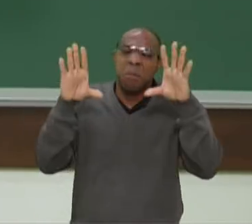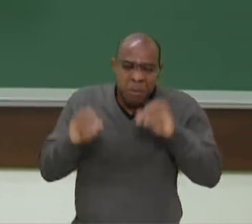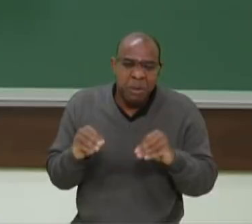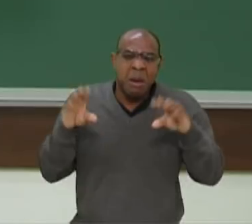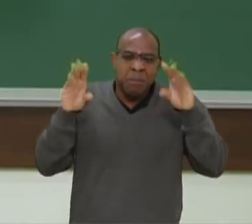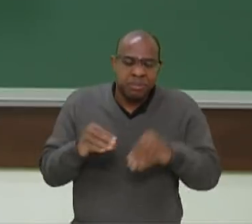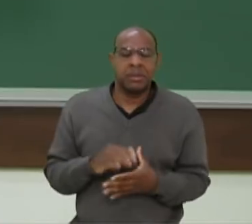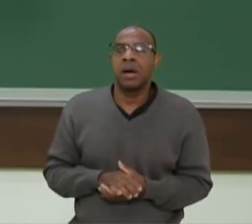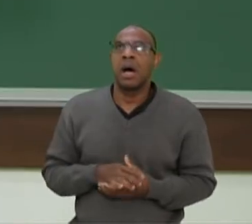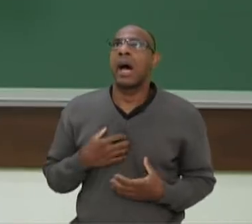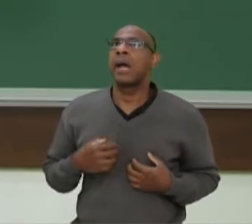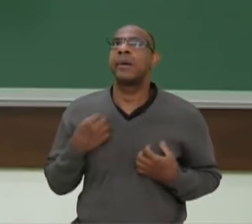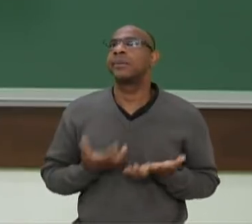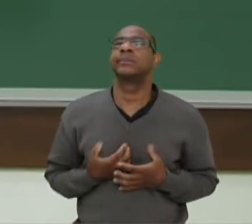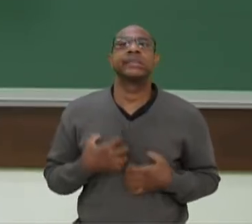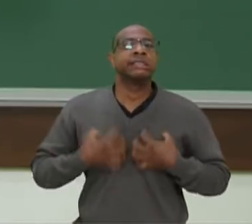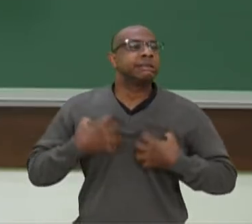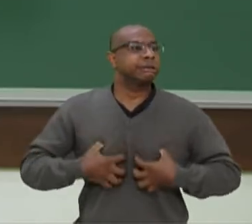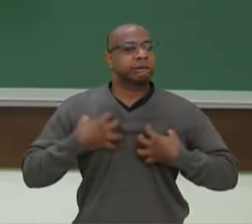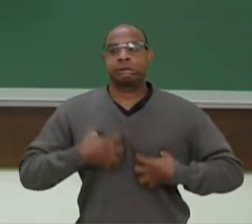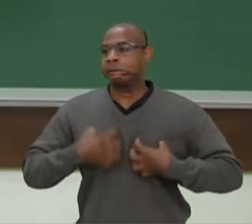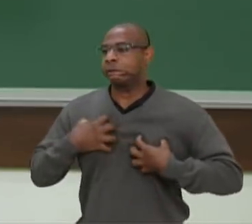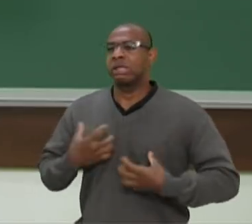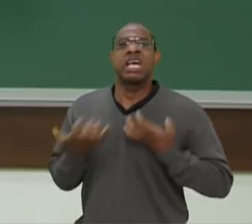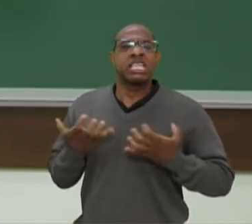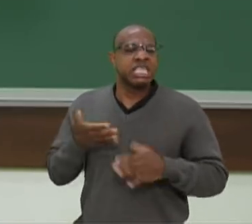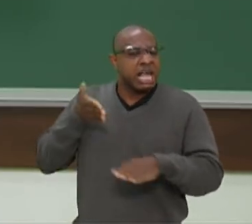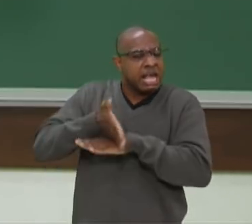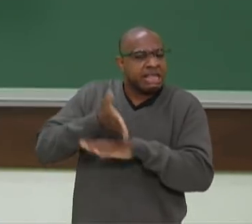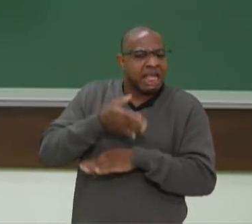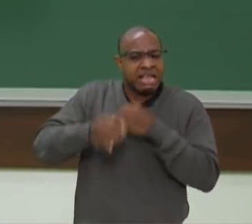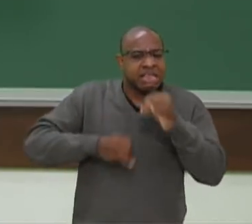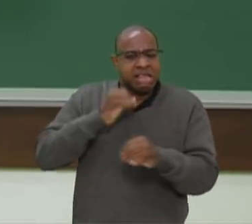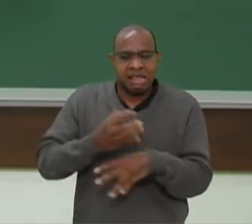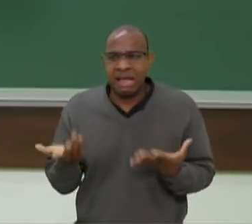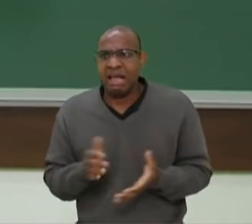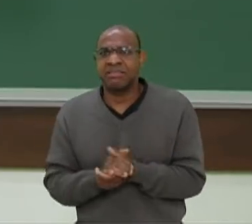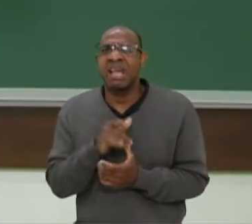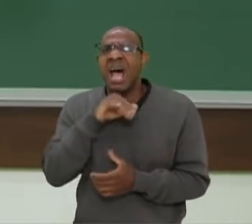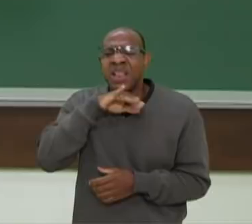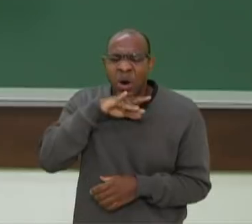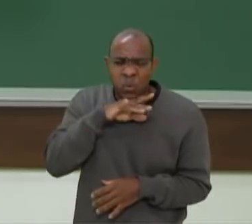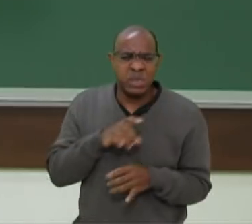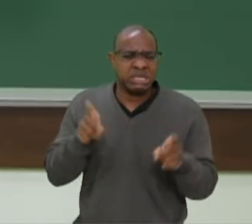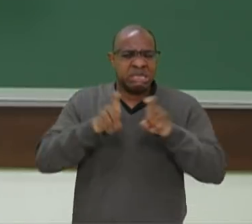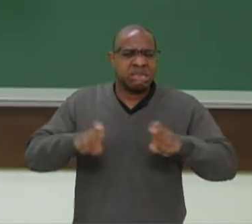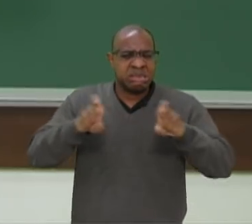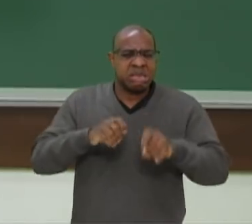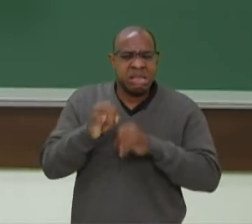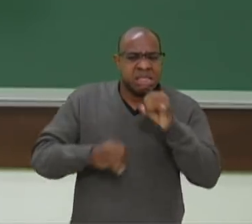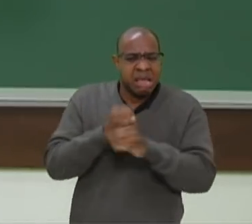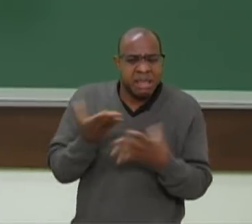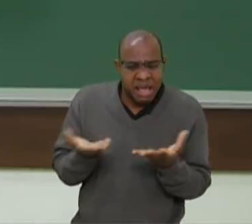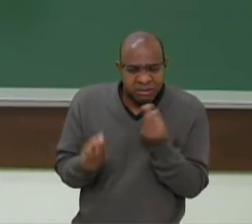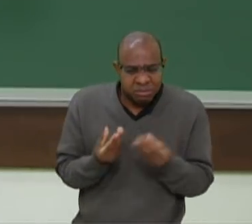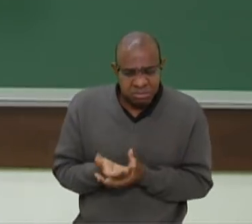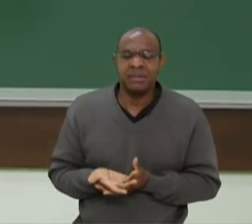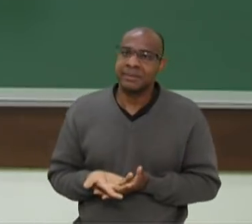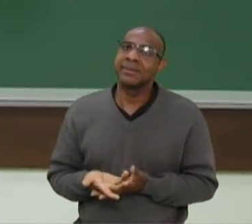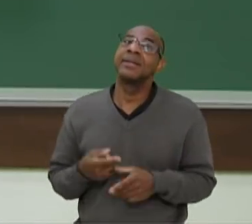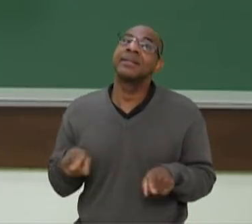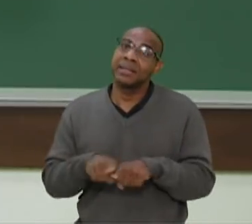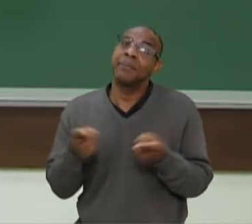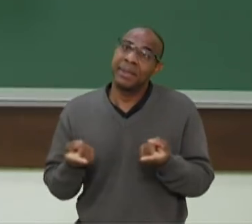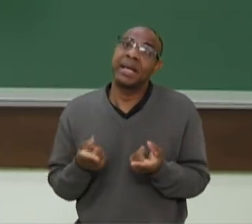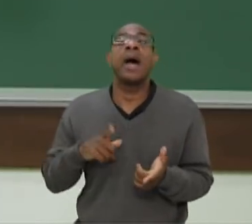Poxa, eu queria tanto ir lá ver as redes sociais, conferir ou ver uma mensagem. Então isso também é um